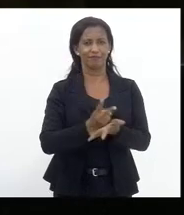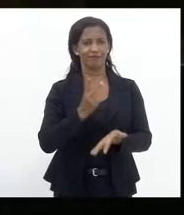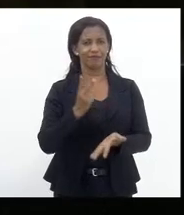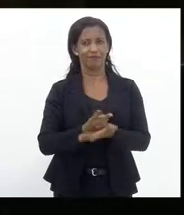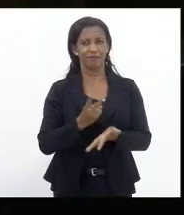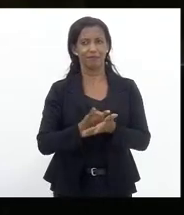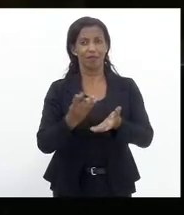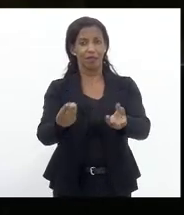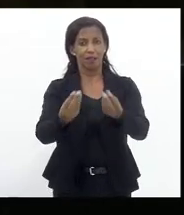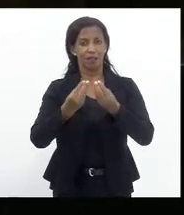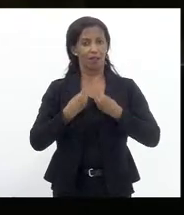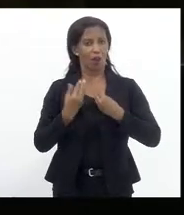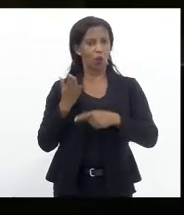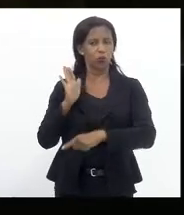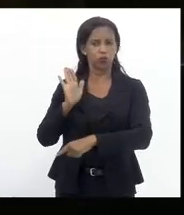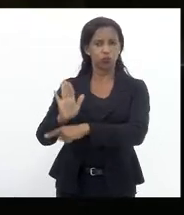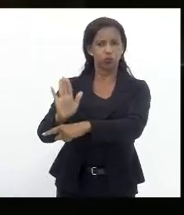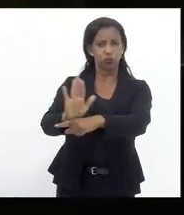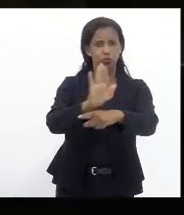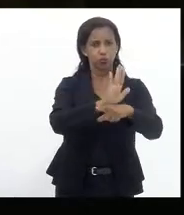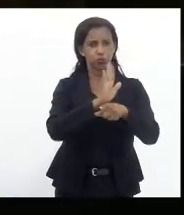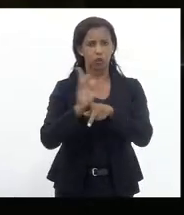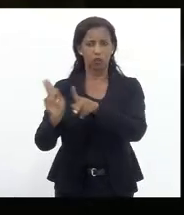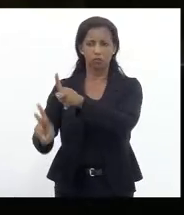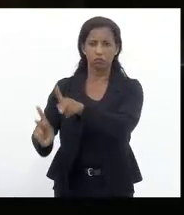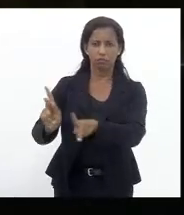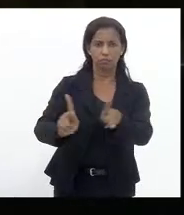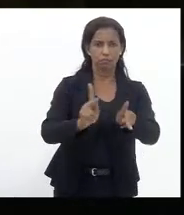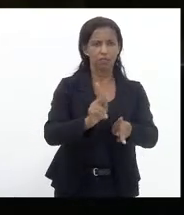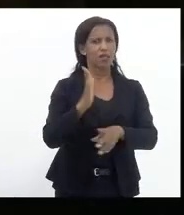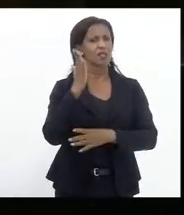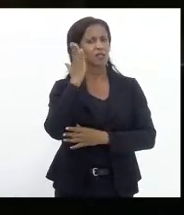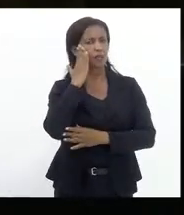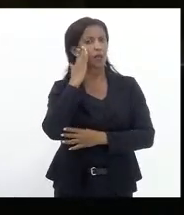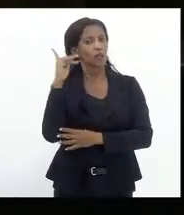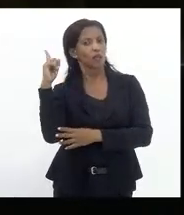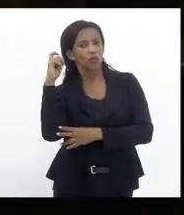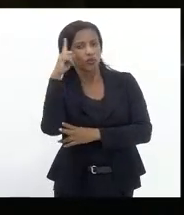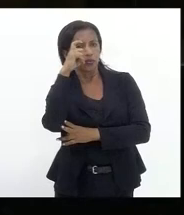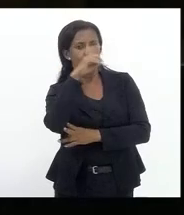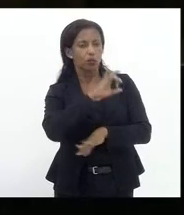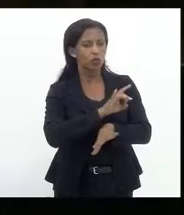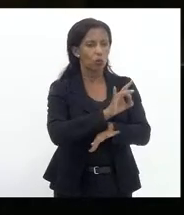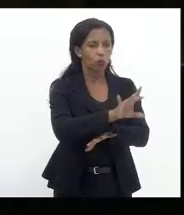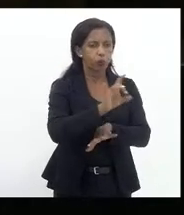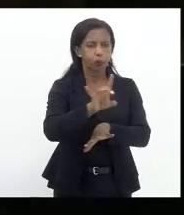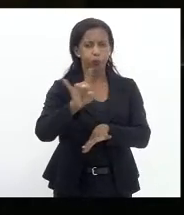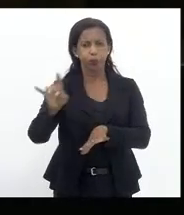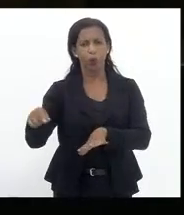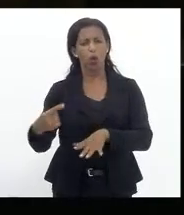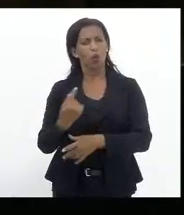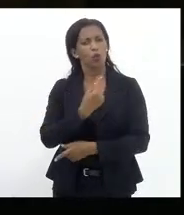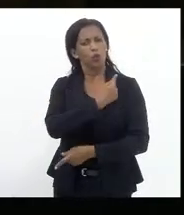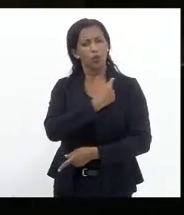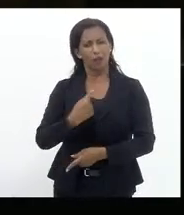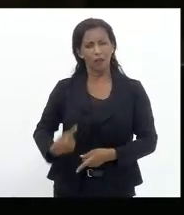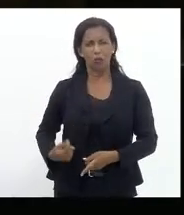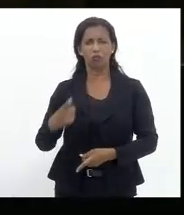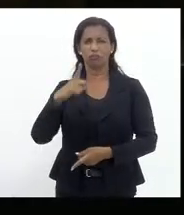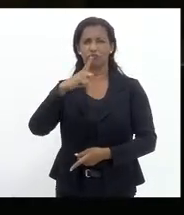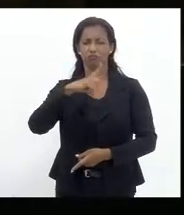para trazer benefício para a população. Nós sabemos das dificuldades que o governo do Estado